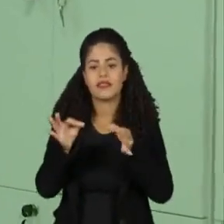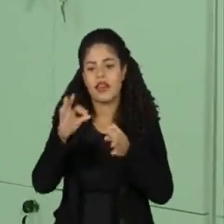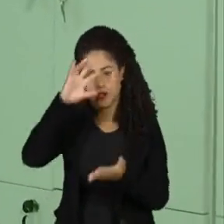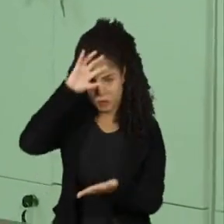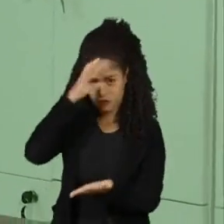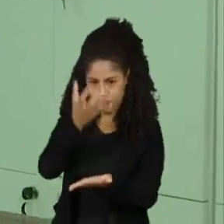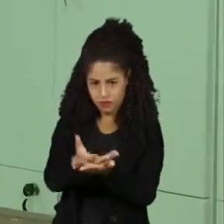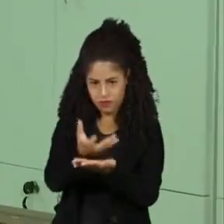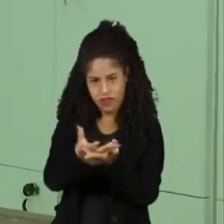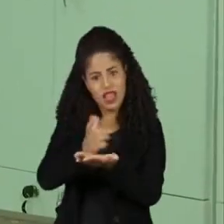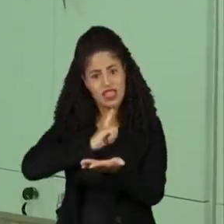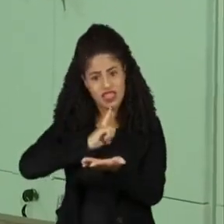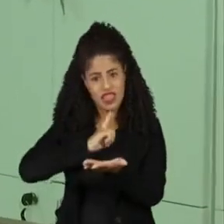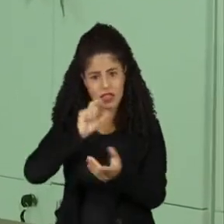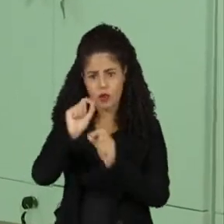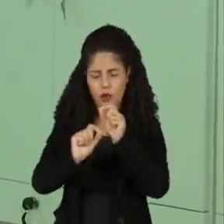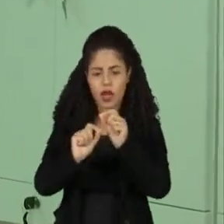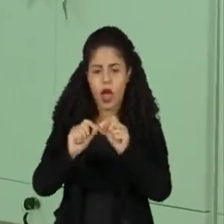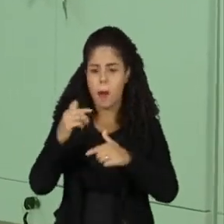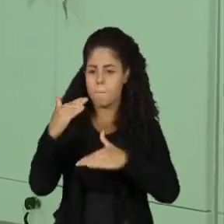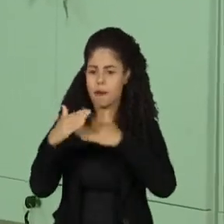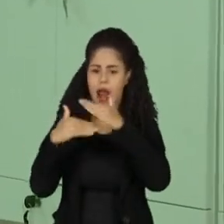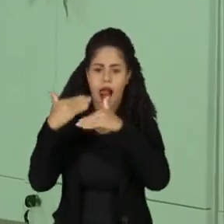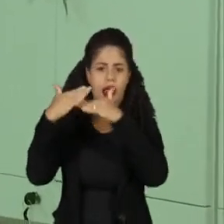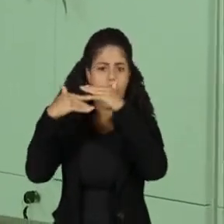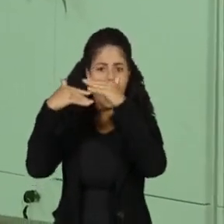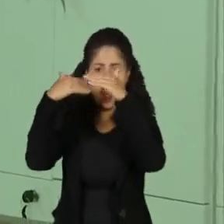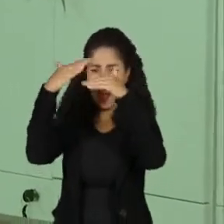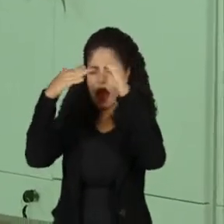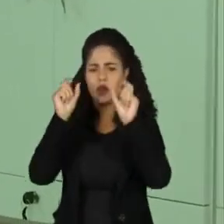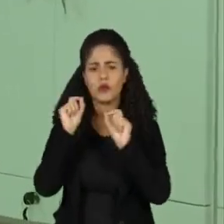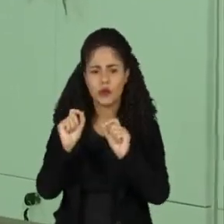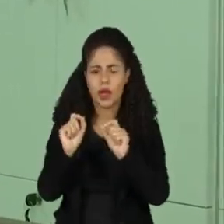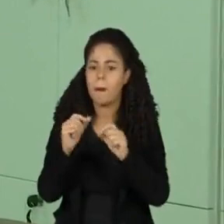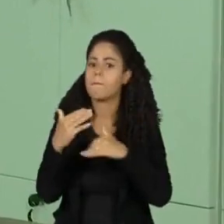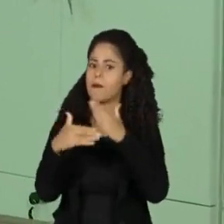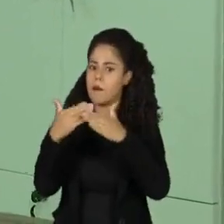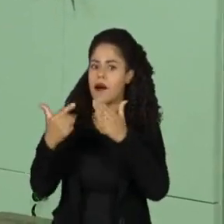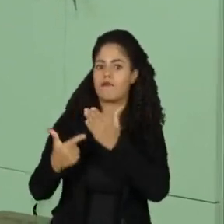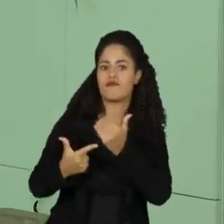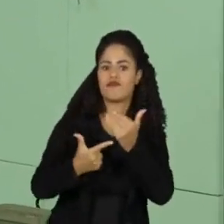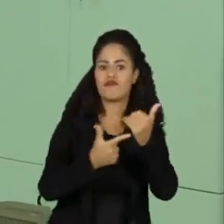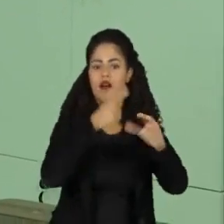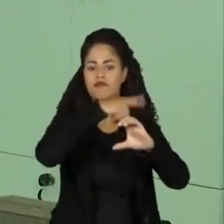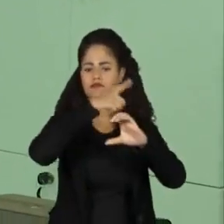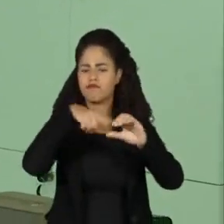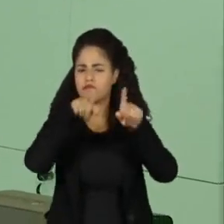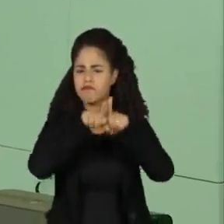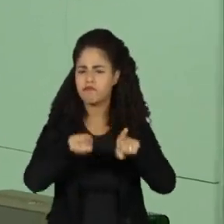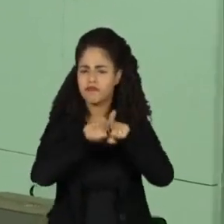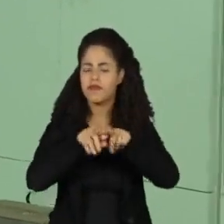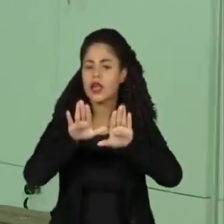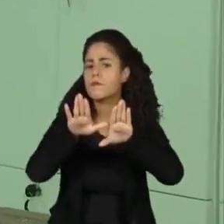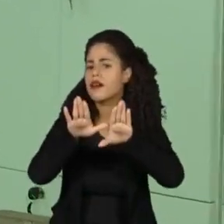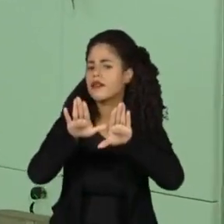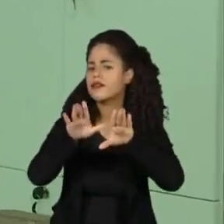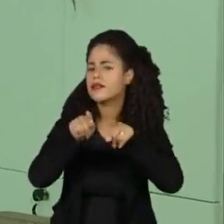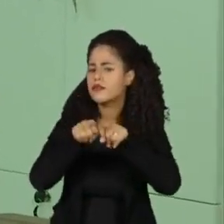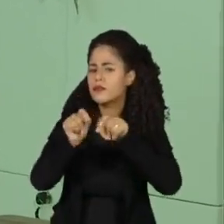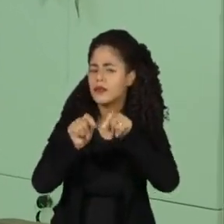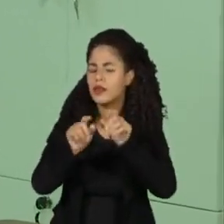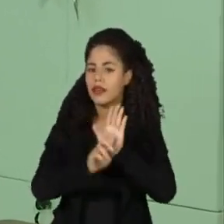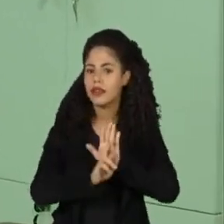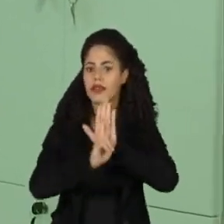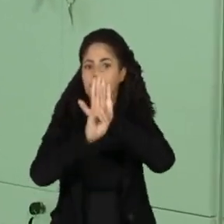inteligência artificial. A evolução desses programas é um grande avanço para a ciência, mas também pode